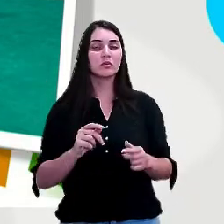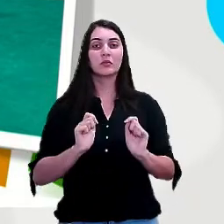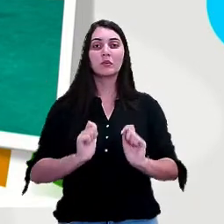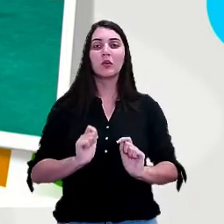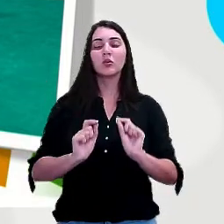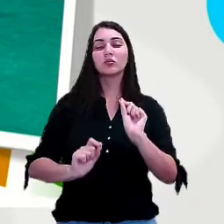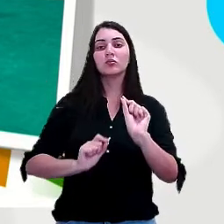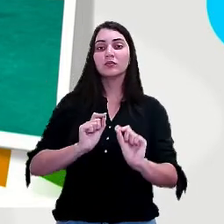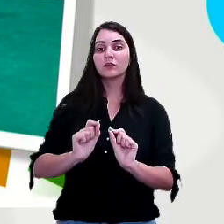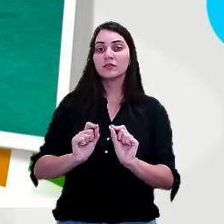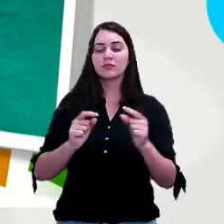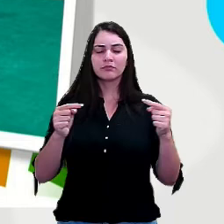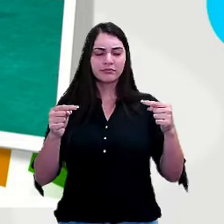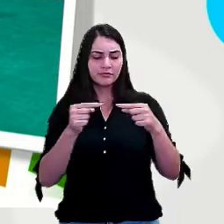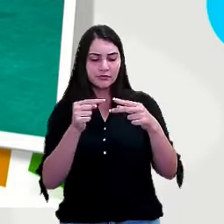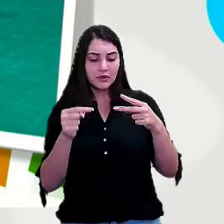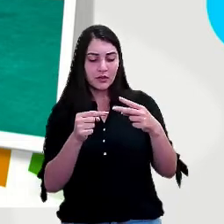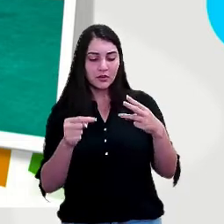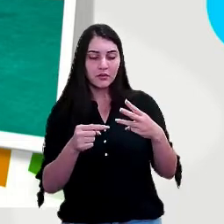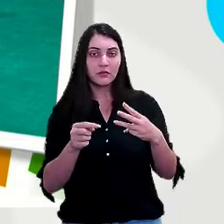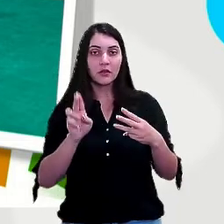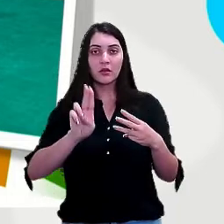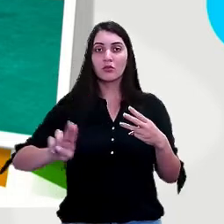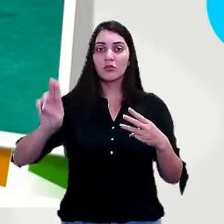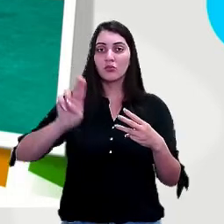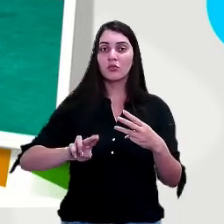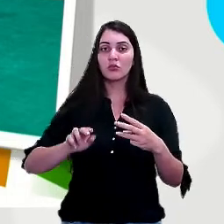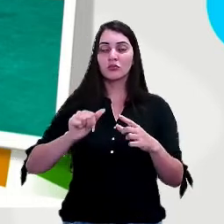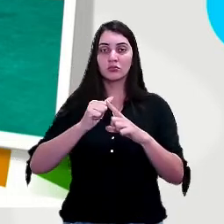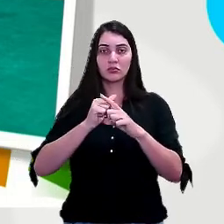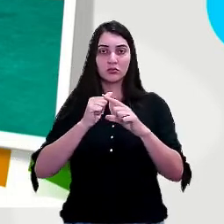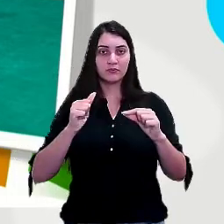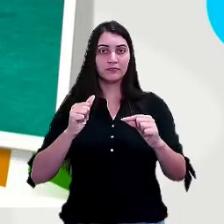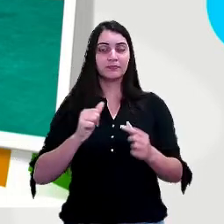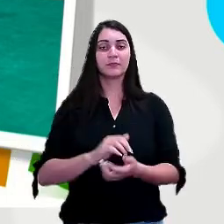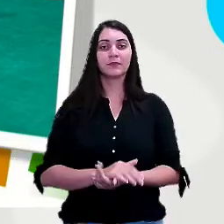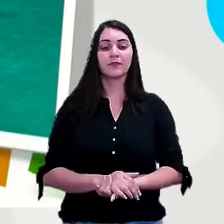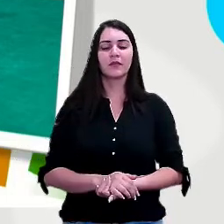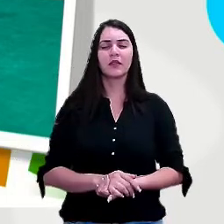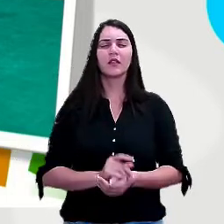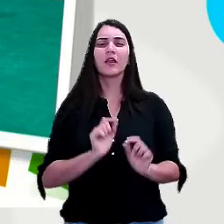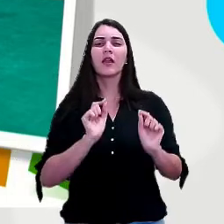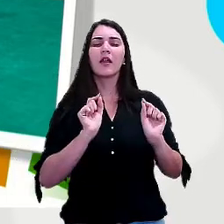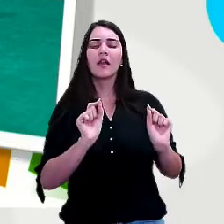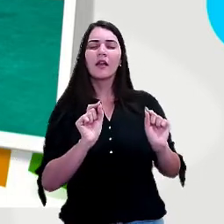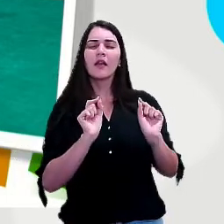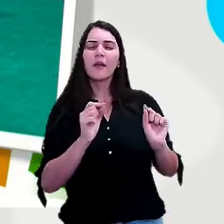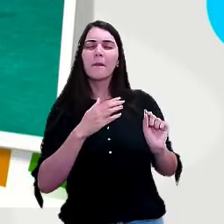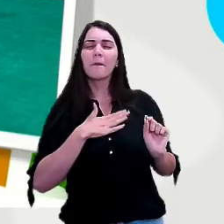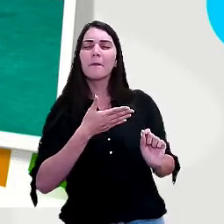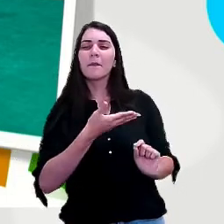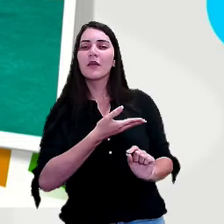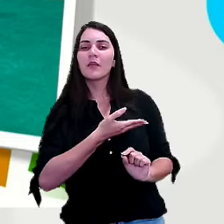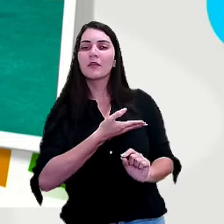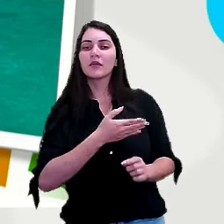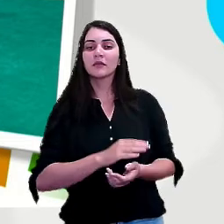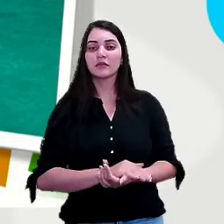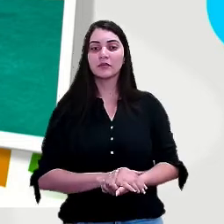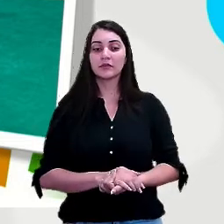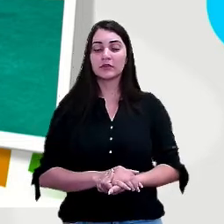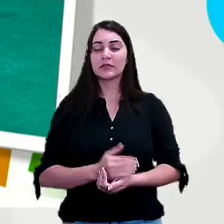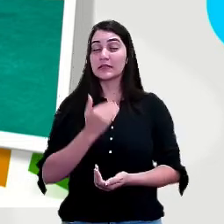aí identificar o uso do artigo. Então, vamos lá. Quem é o meu amigo?